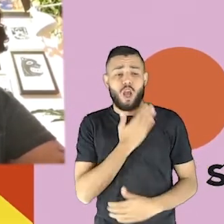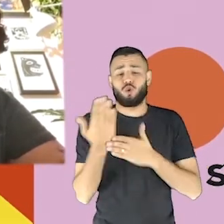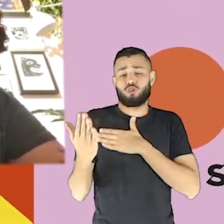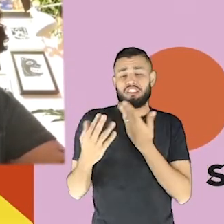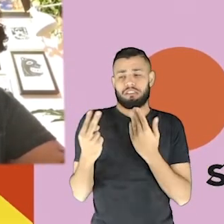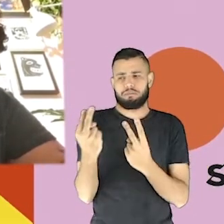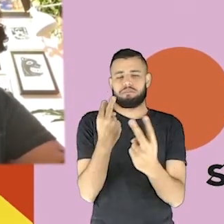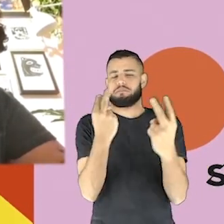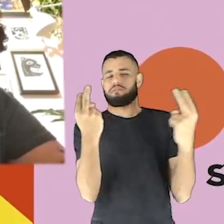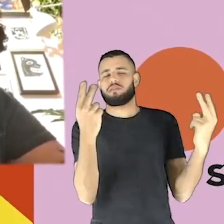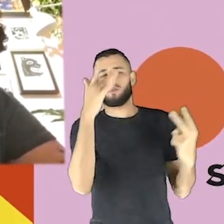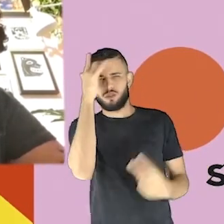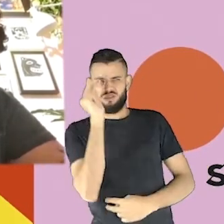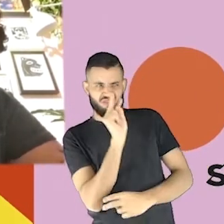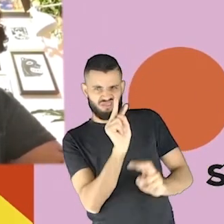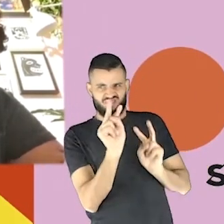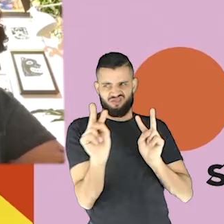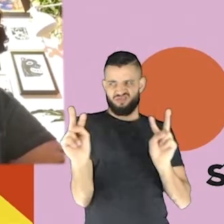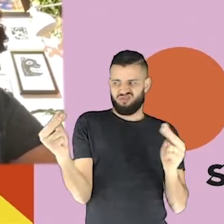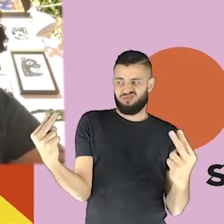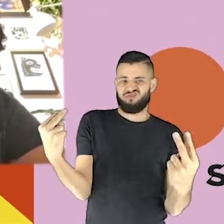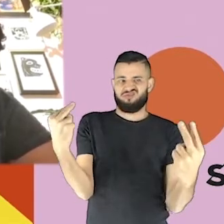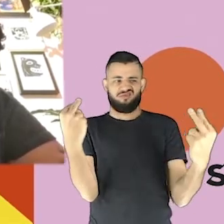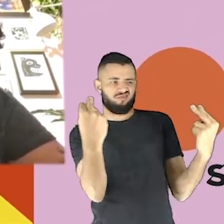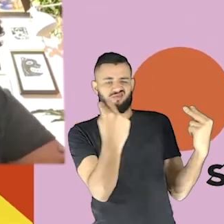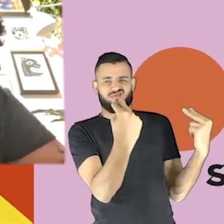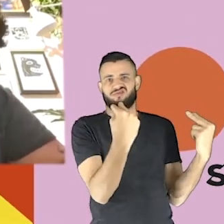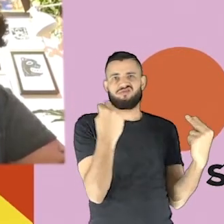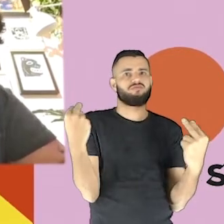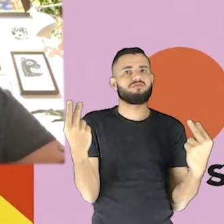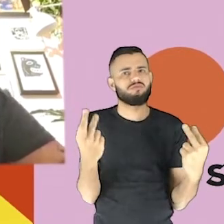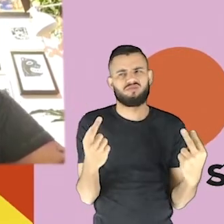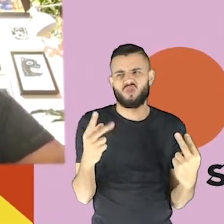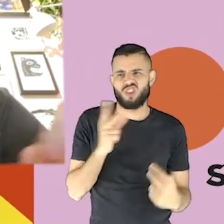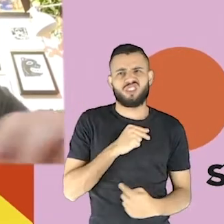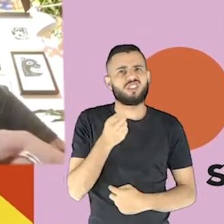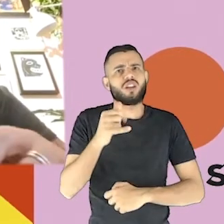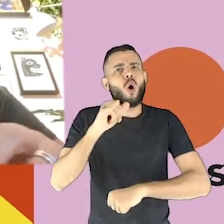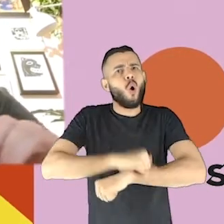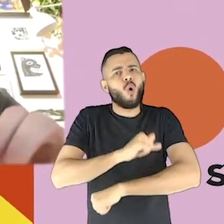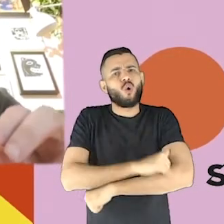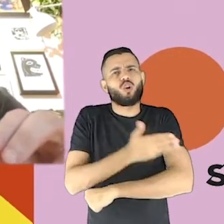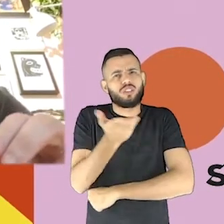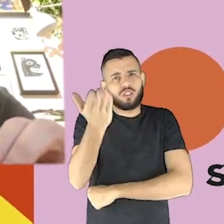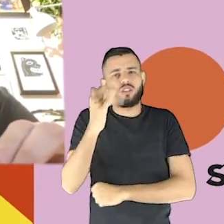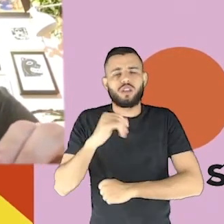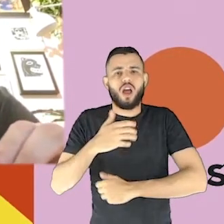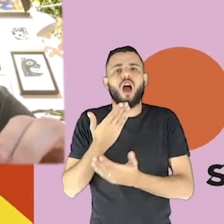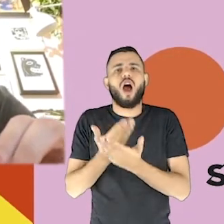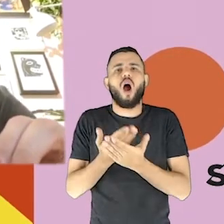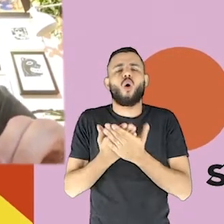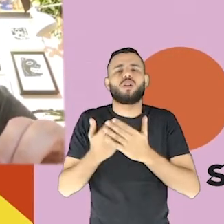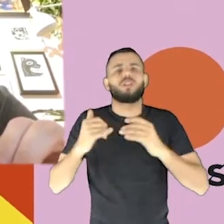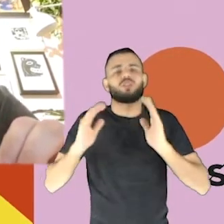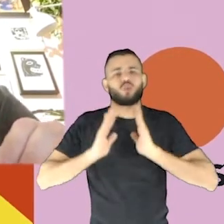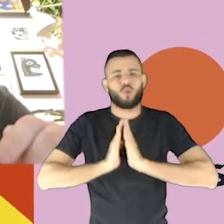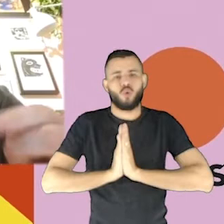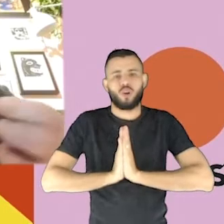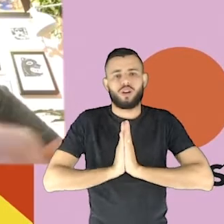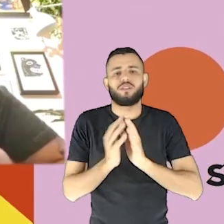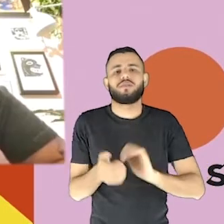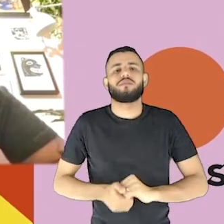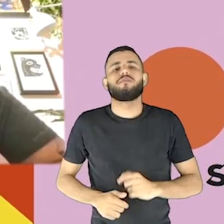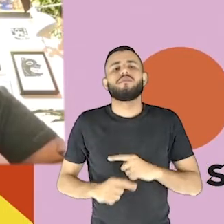preconceito além dos olhares. Porque tem os olhares, né, mano? Os olhares são treta, assim, das pessoas. Tipo, o que essa gorda está fazendo na aula de yoga, né?